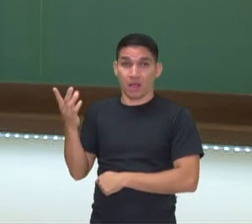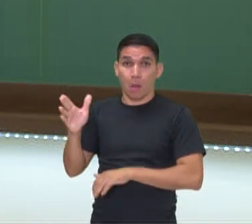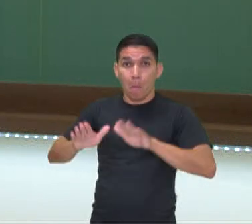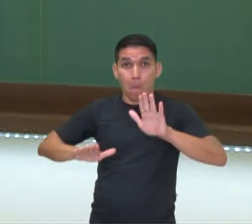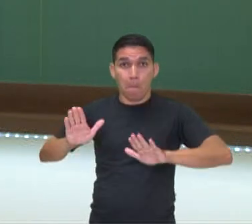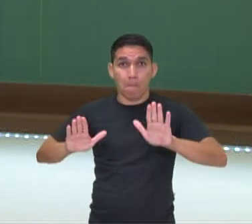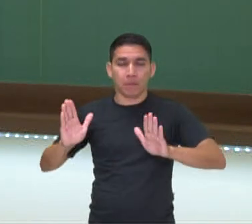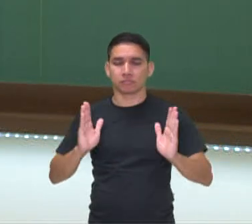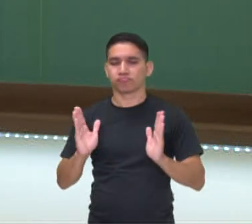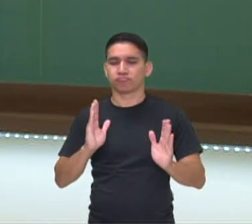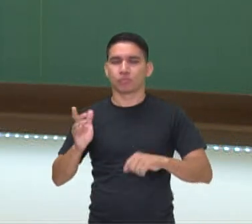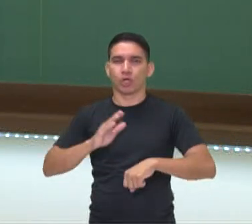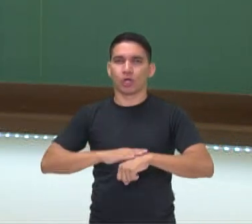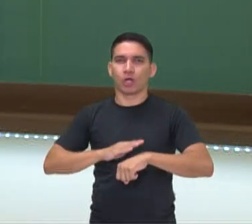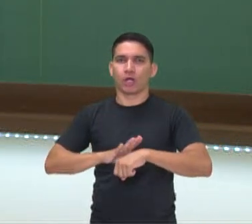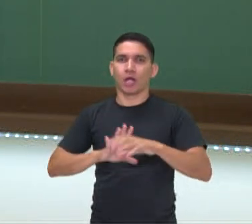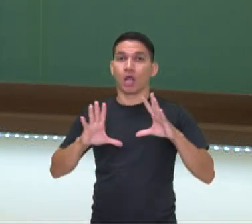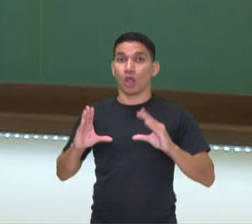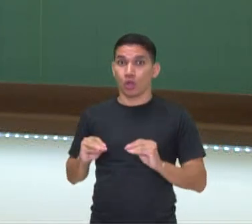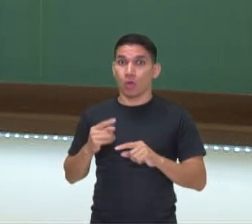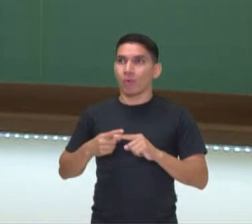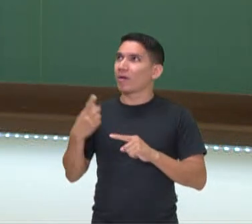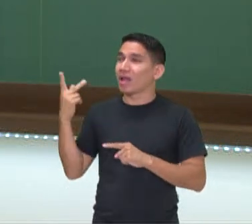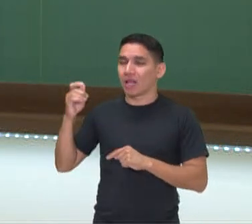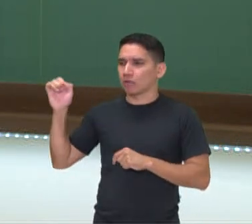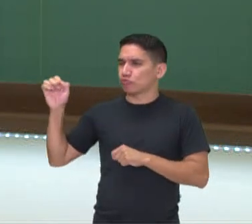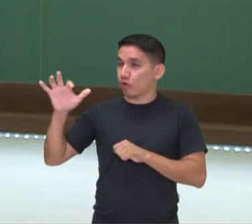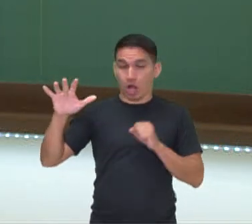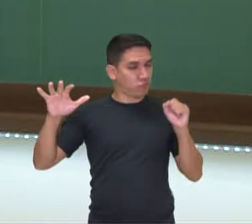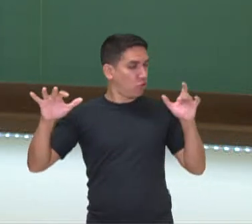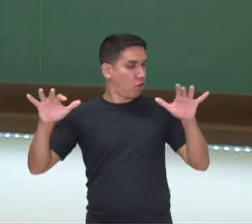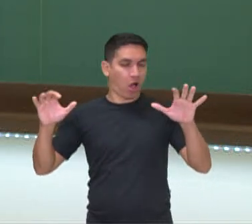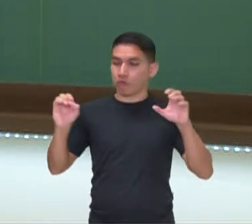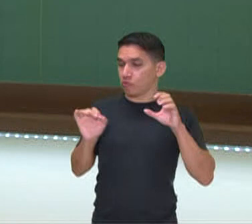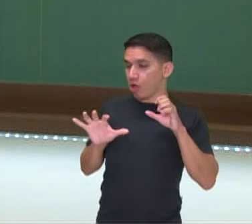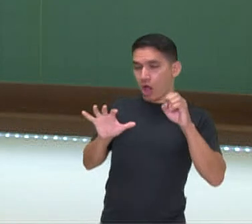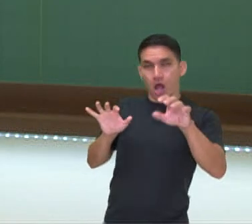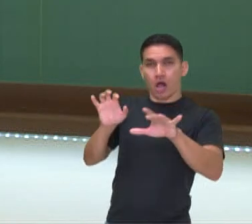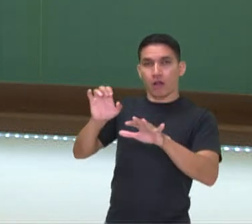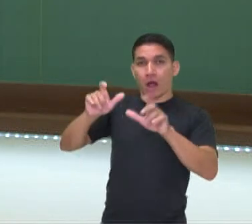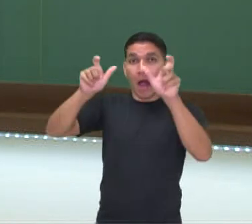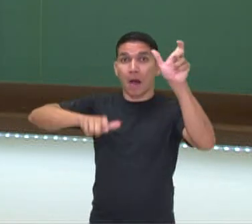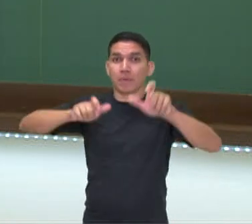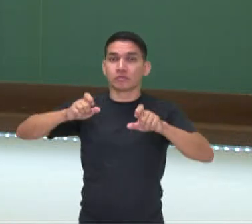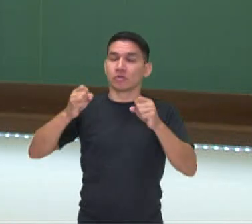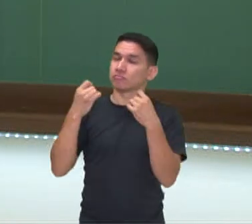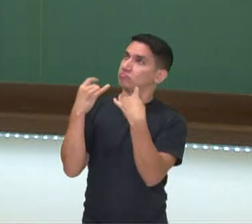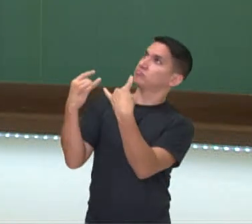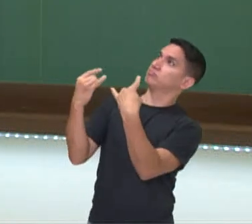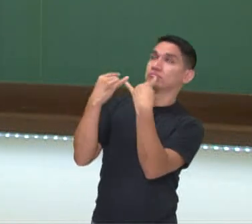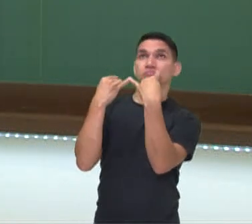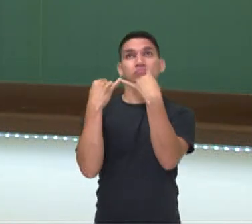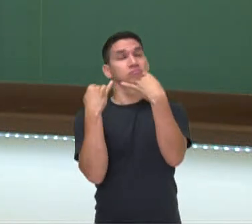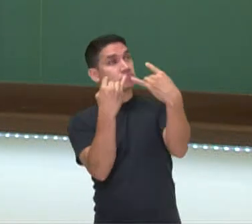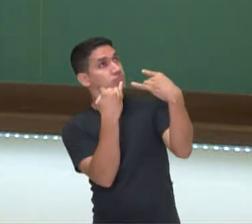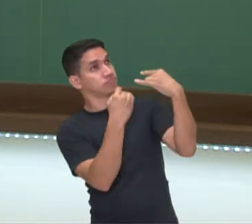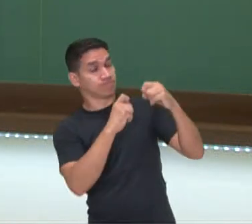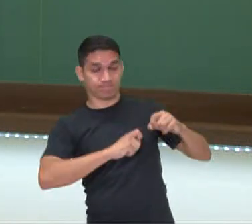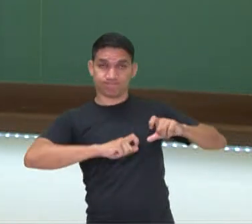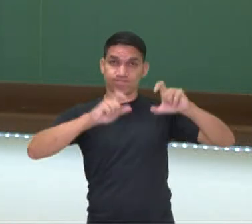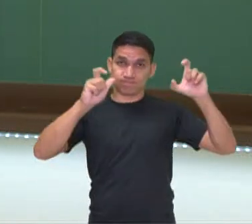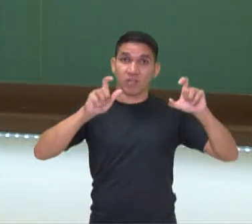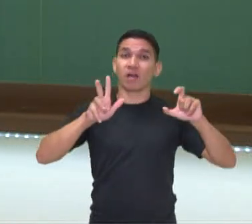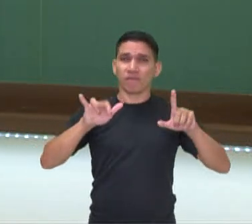noturno, em função de todas as lâmpadas que ali vão estar acesas para fazer com que as pessoas consigam vê-las, vão resultar